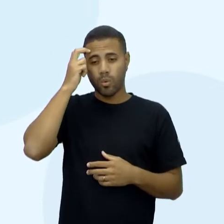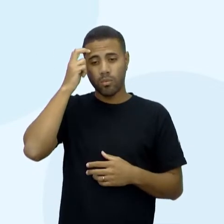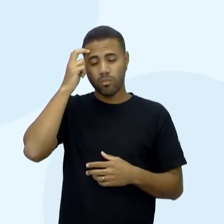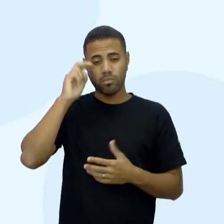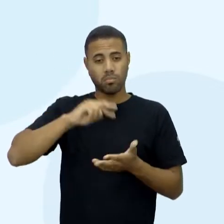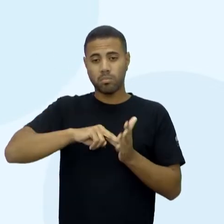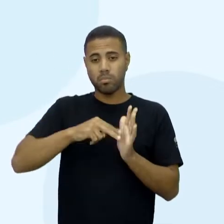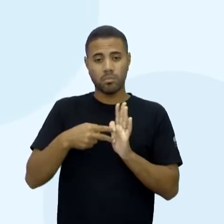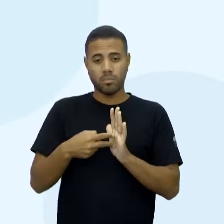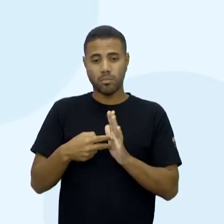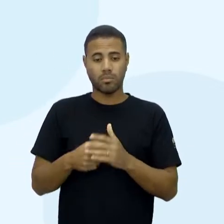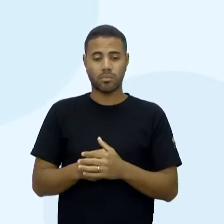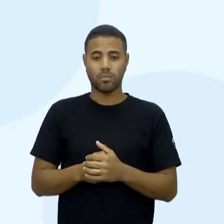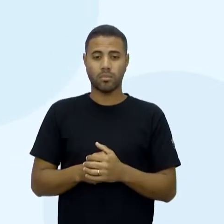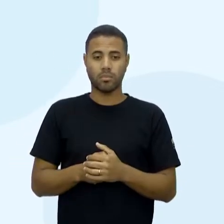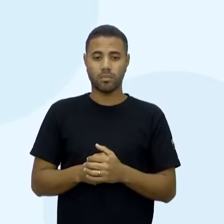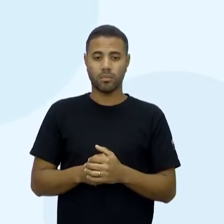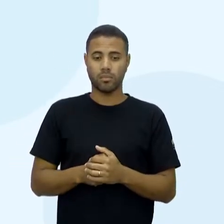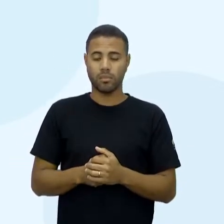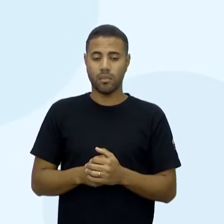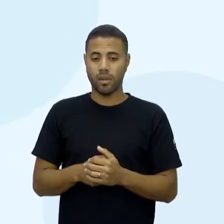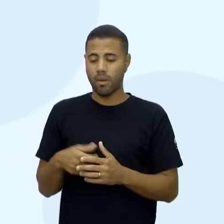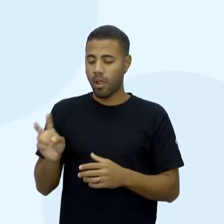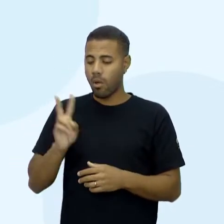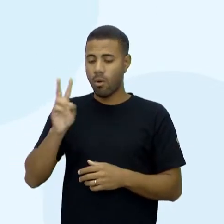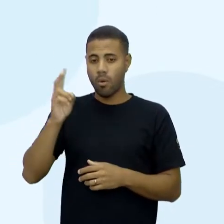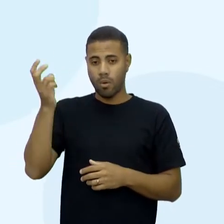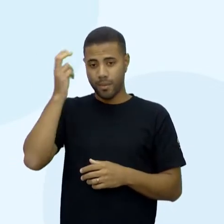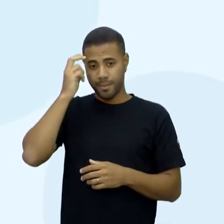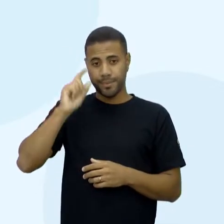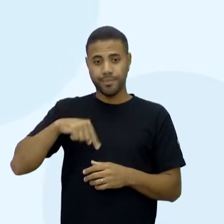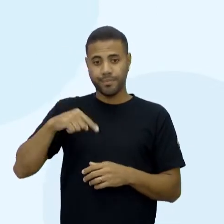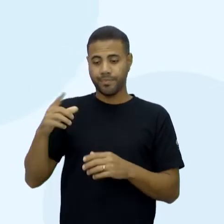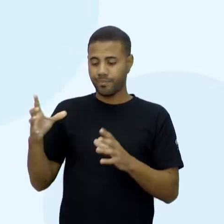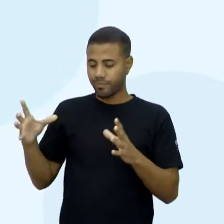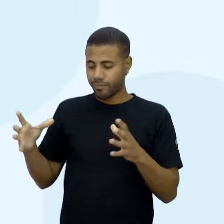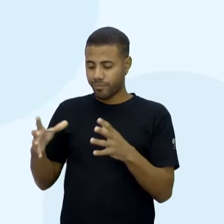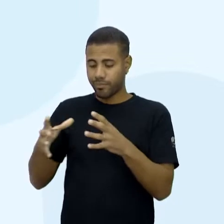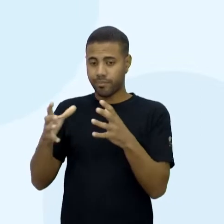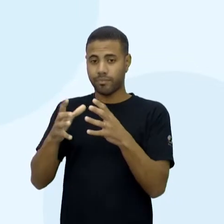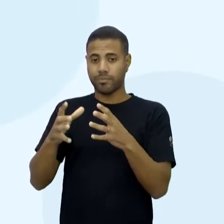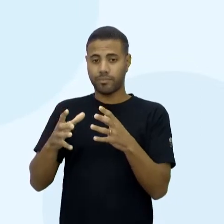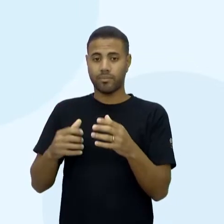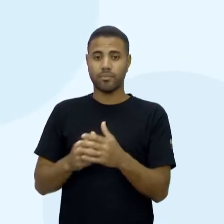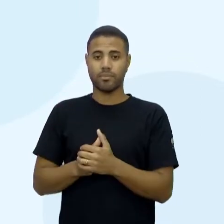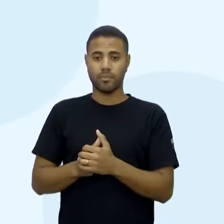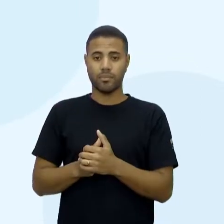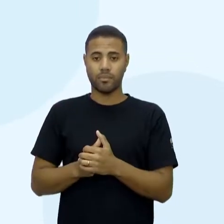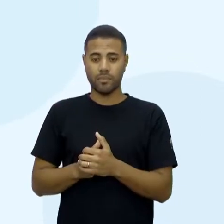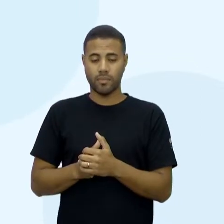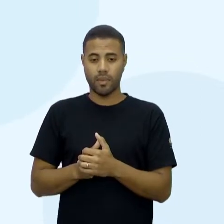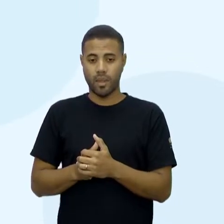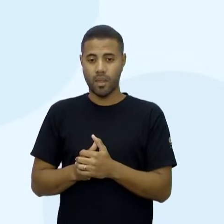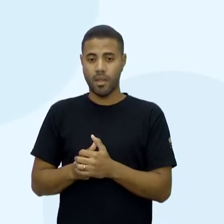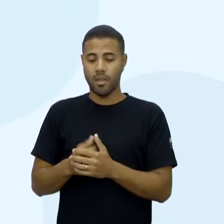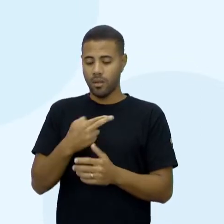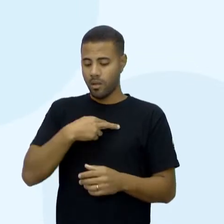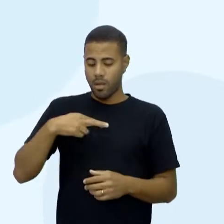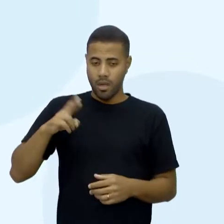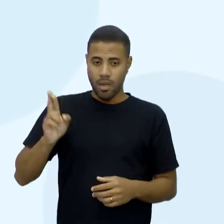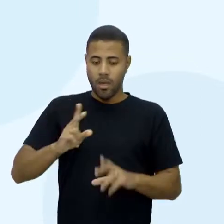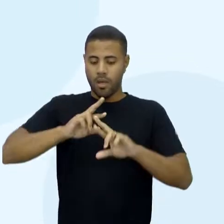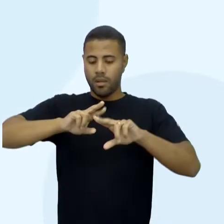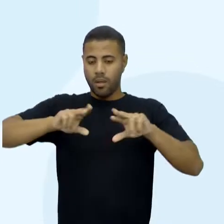O patrimônio cultural é o conjunto de todos os bens, manifestações populares, cultos, tradições,